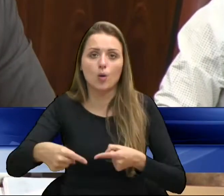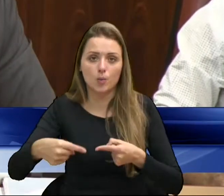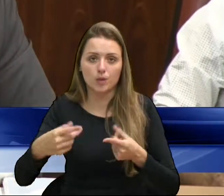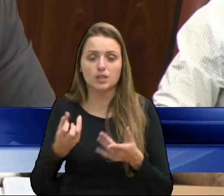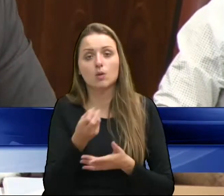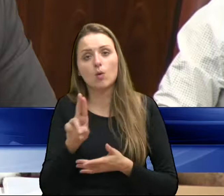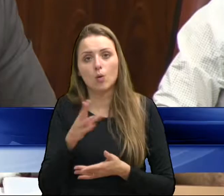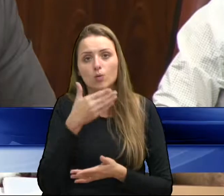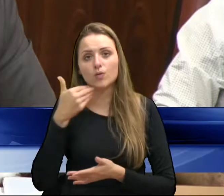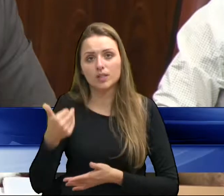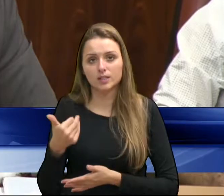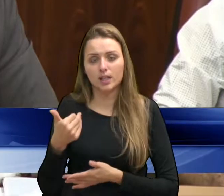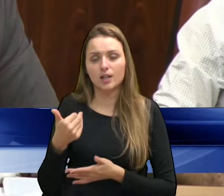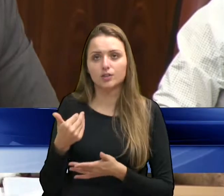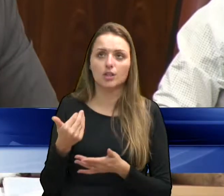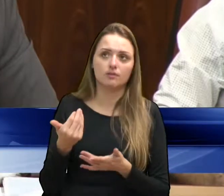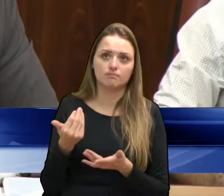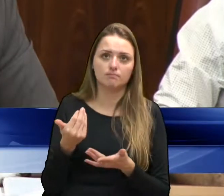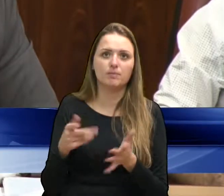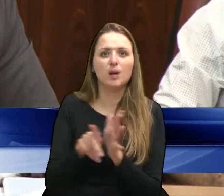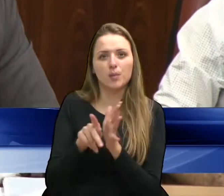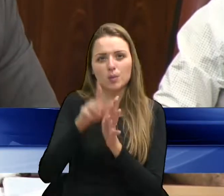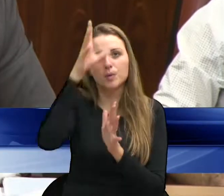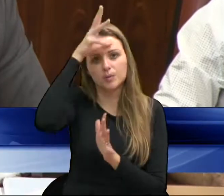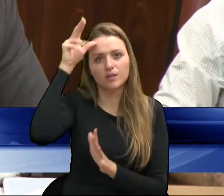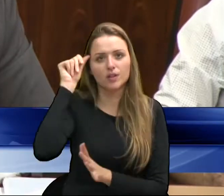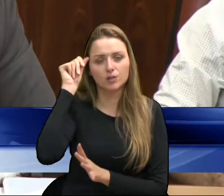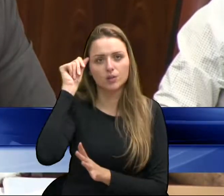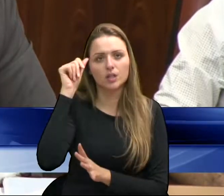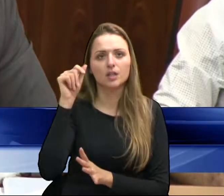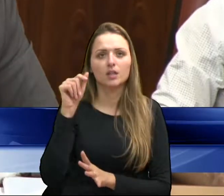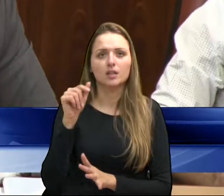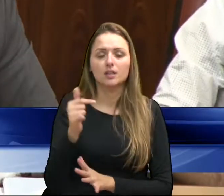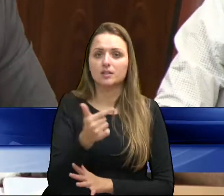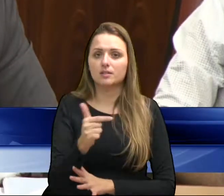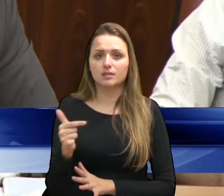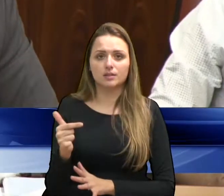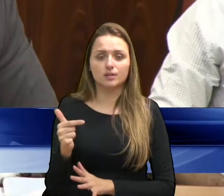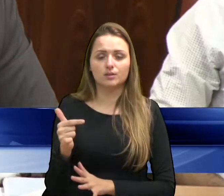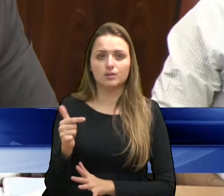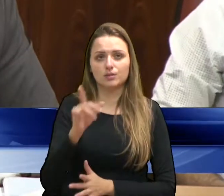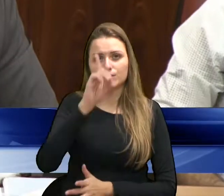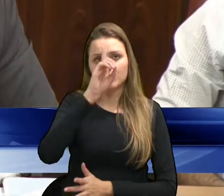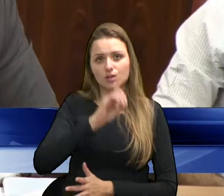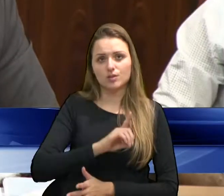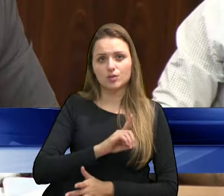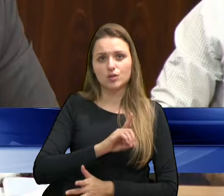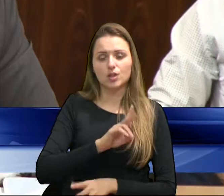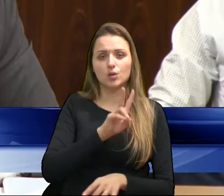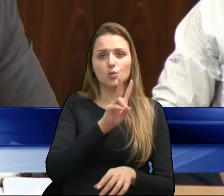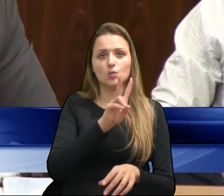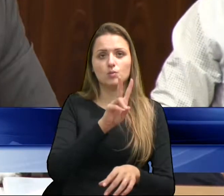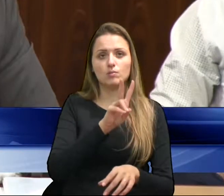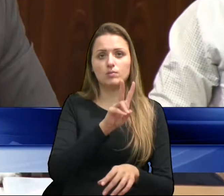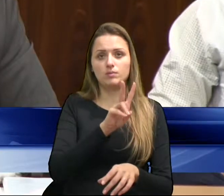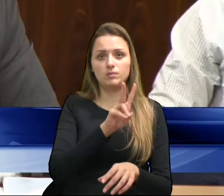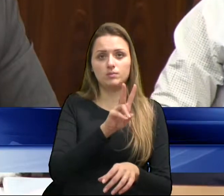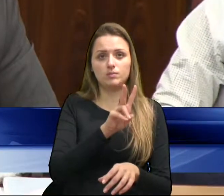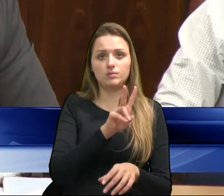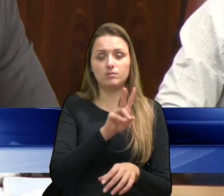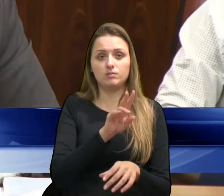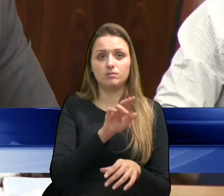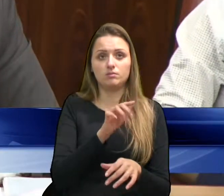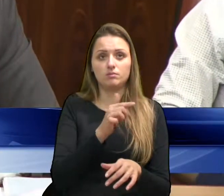vantagem para a administração. Correta a sentença que não divisa direito a ser protegido pelo remédio.